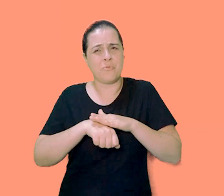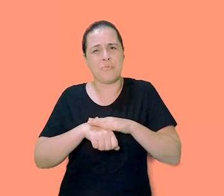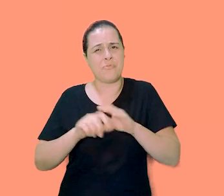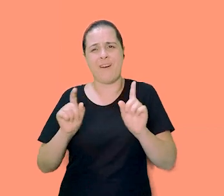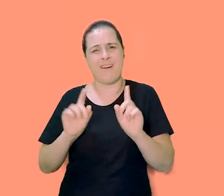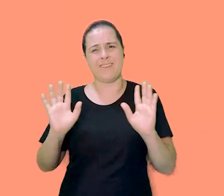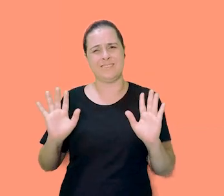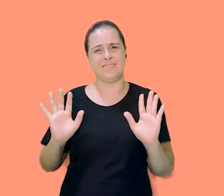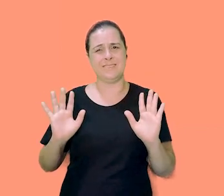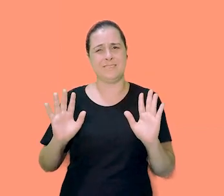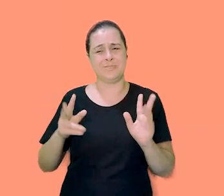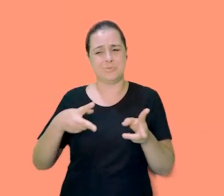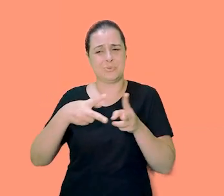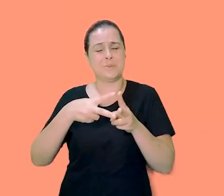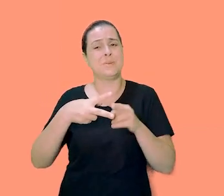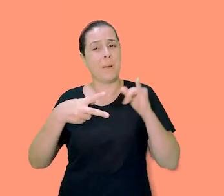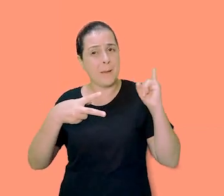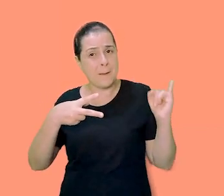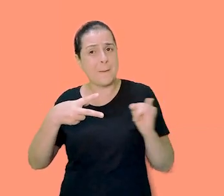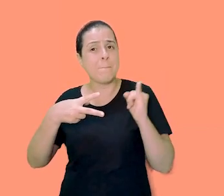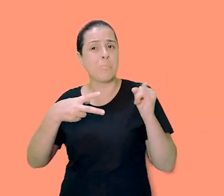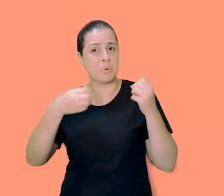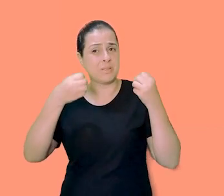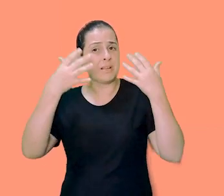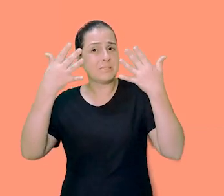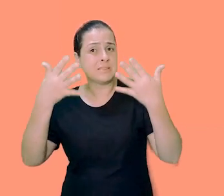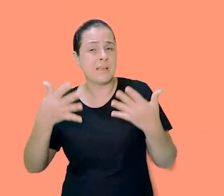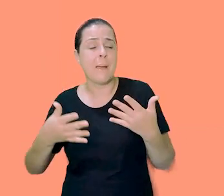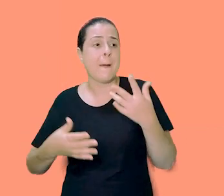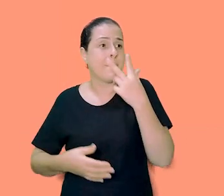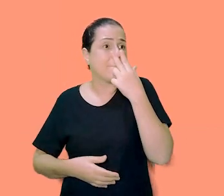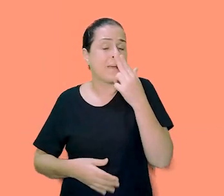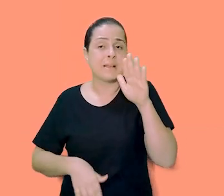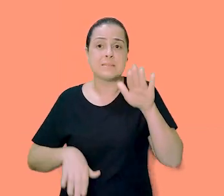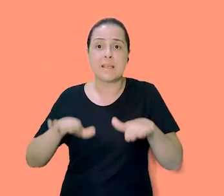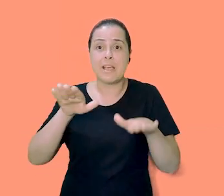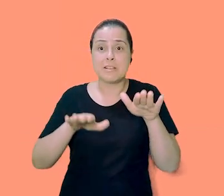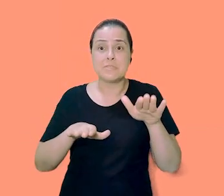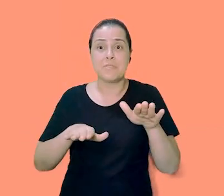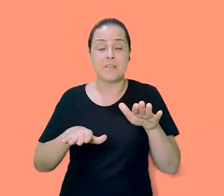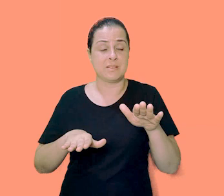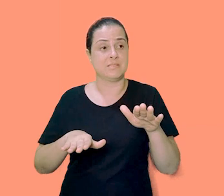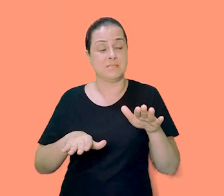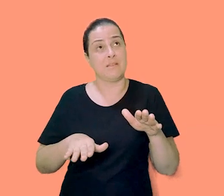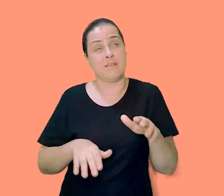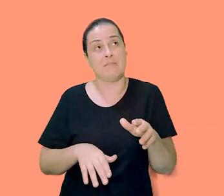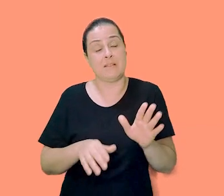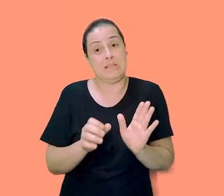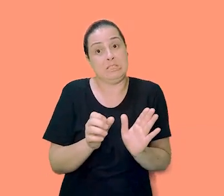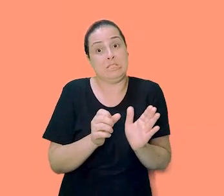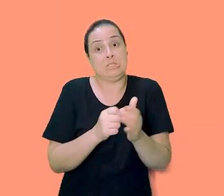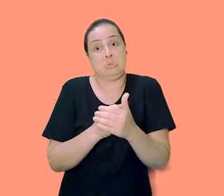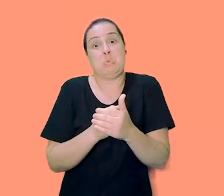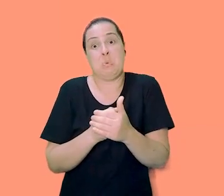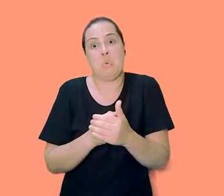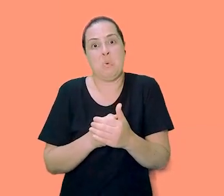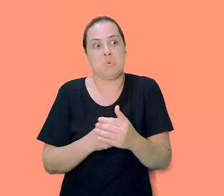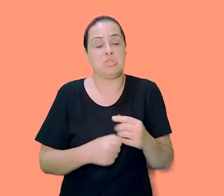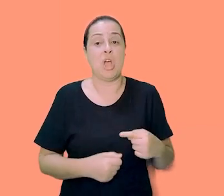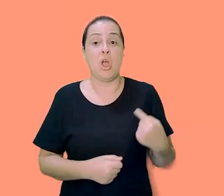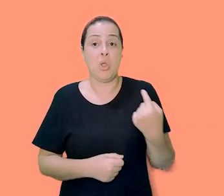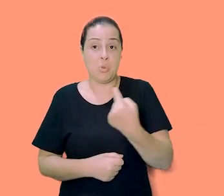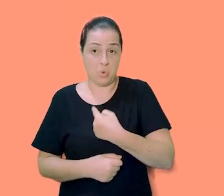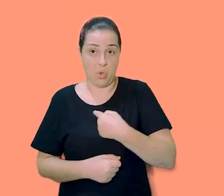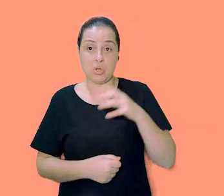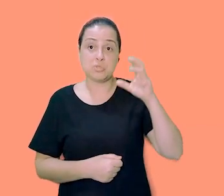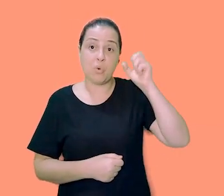muito importantes, que eu acho que escondem um pouco, talvez, a nossa, e falando de ouvinte, né? A